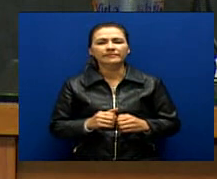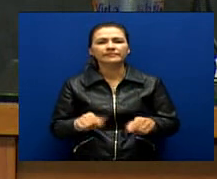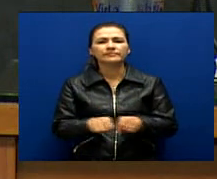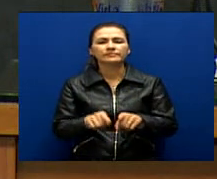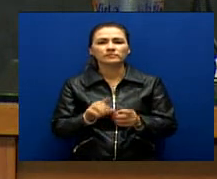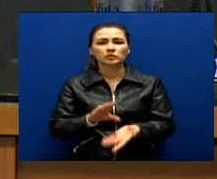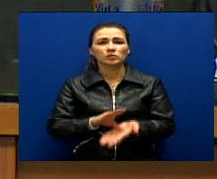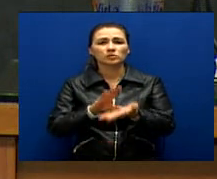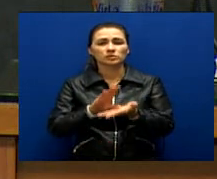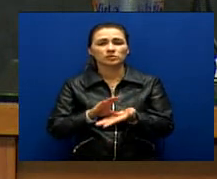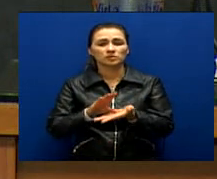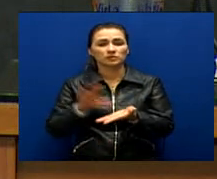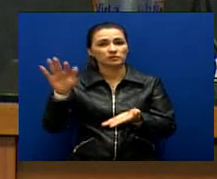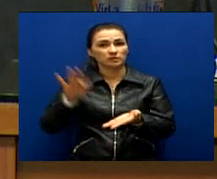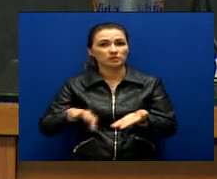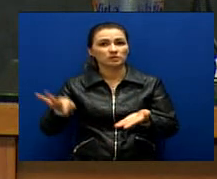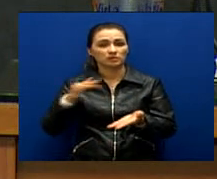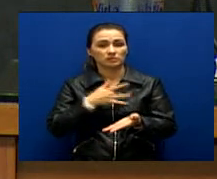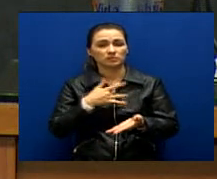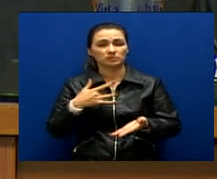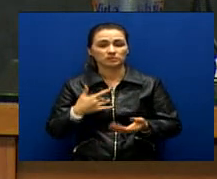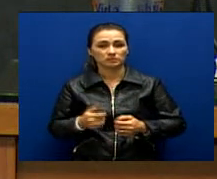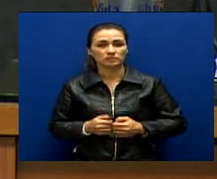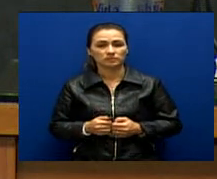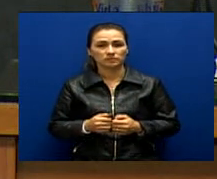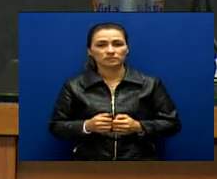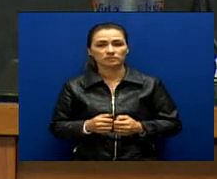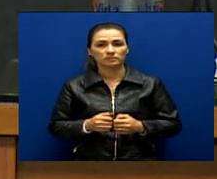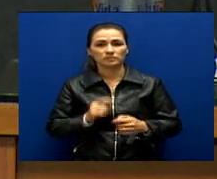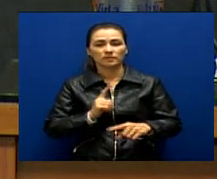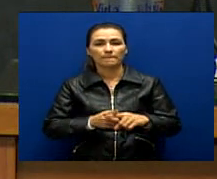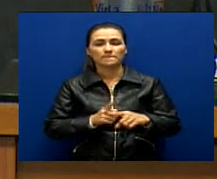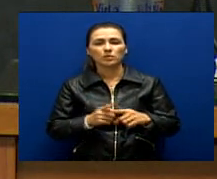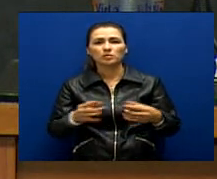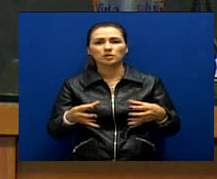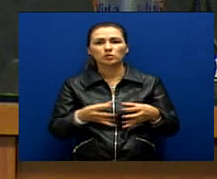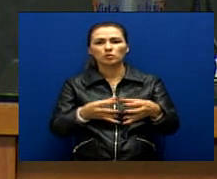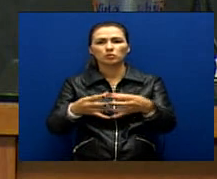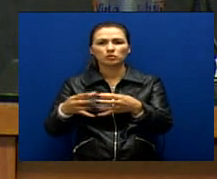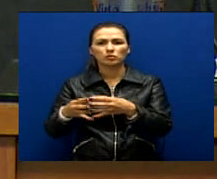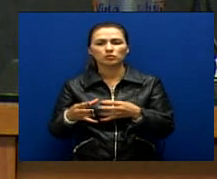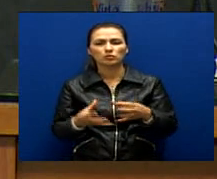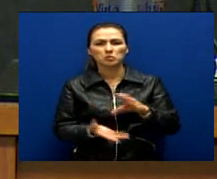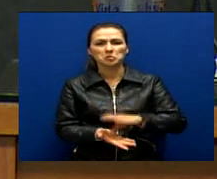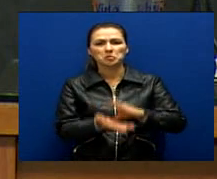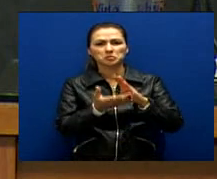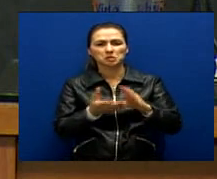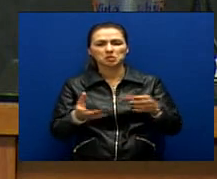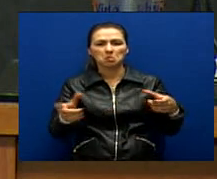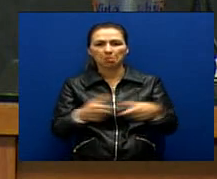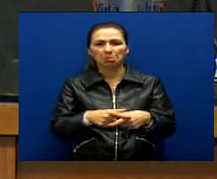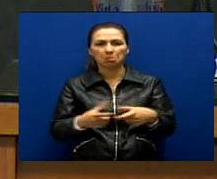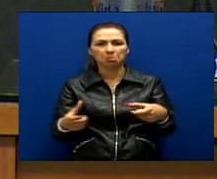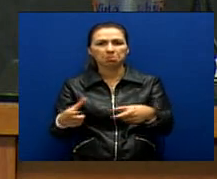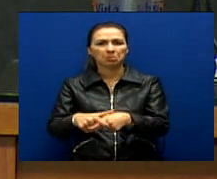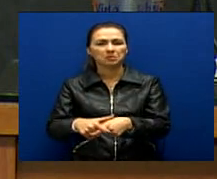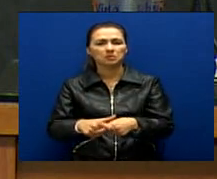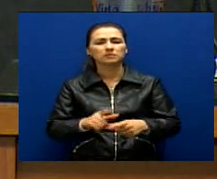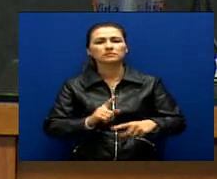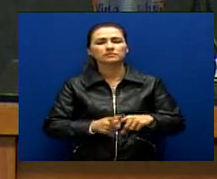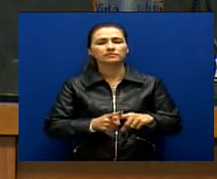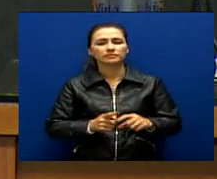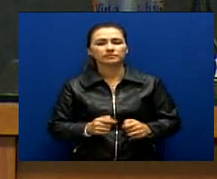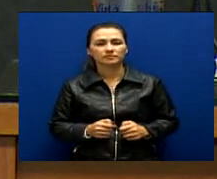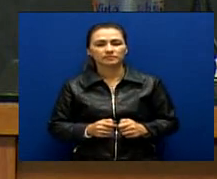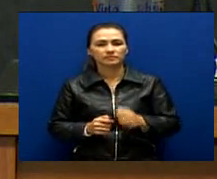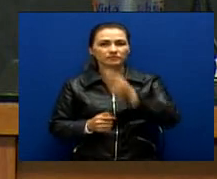lá rapidamente dois motivos para o vazamento dos conselhos primeiro esse vazamento geral das lutas irritado